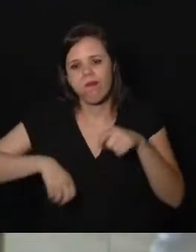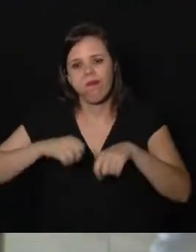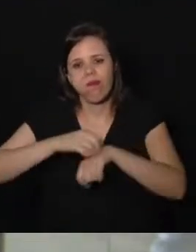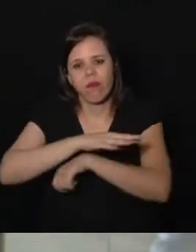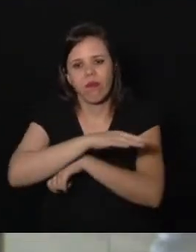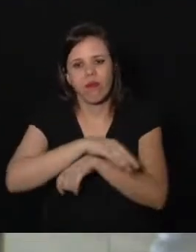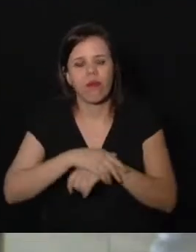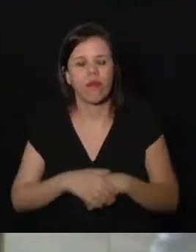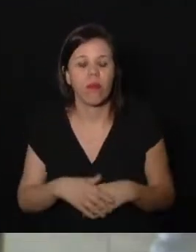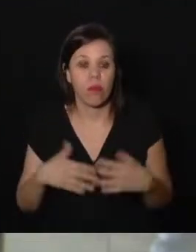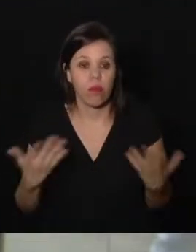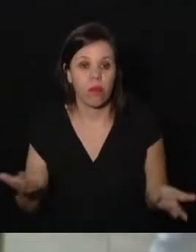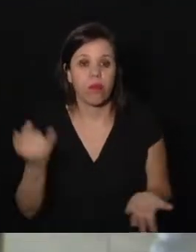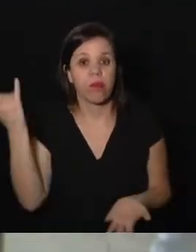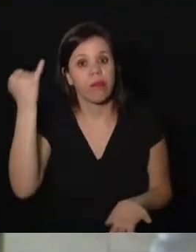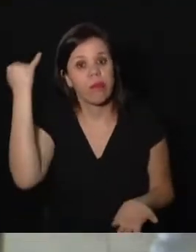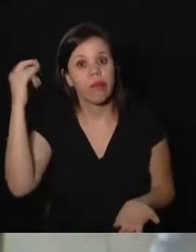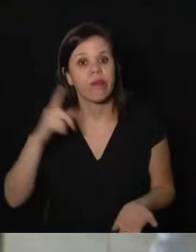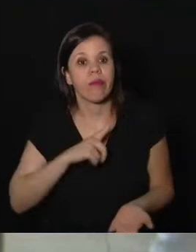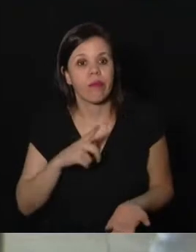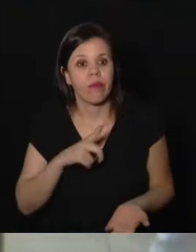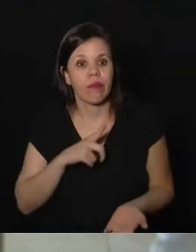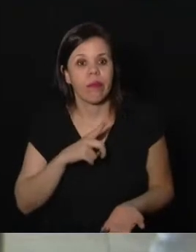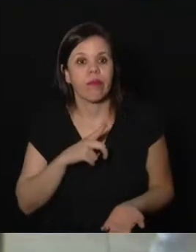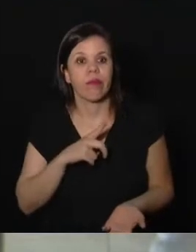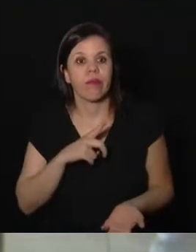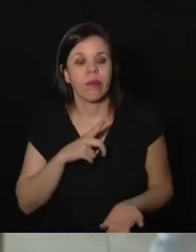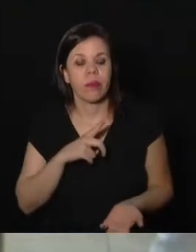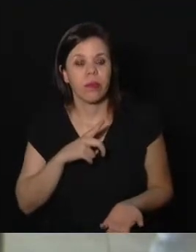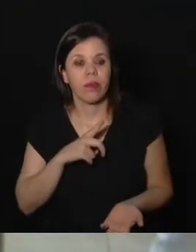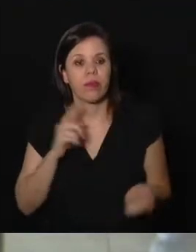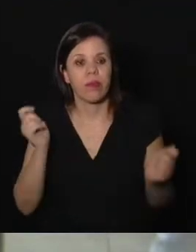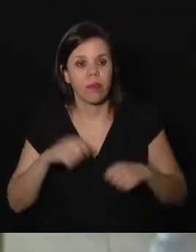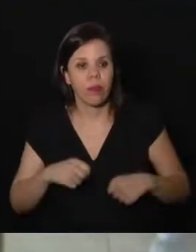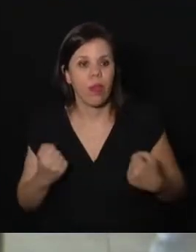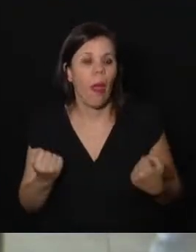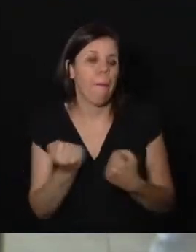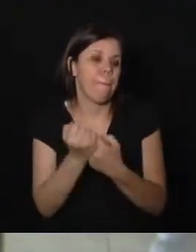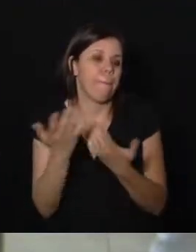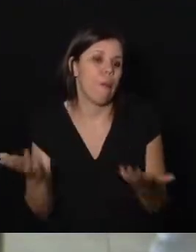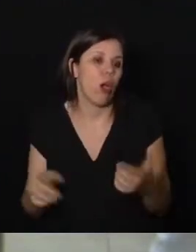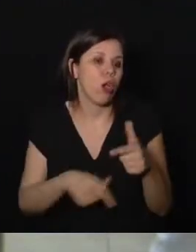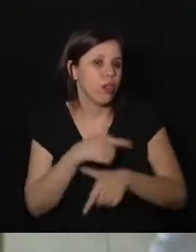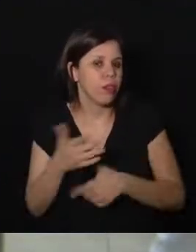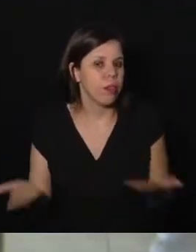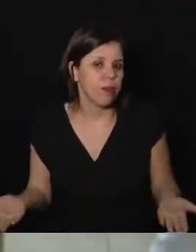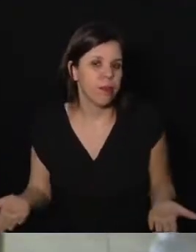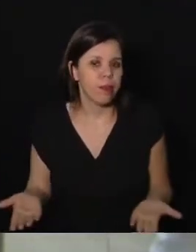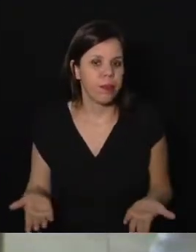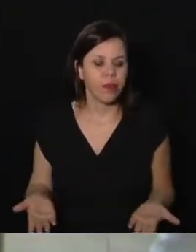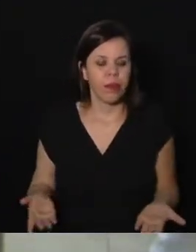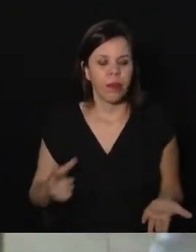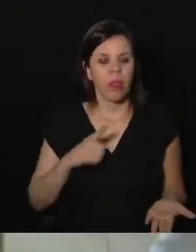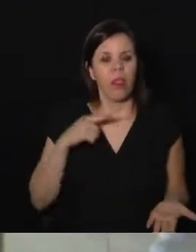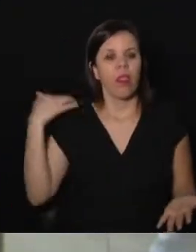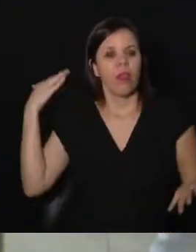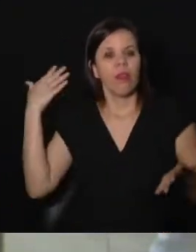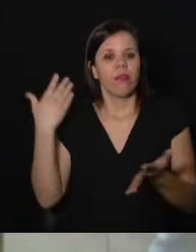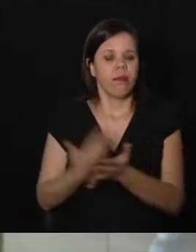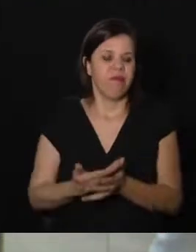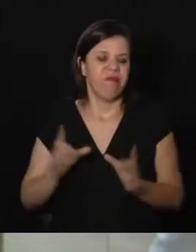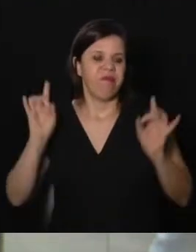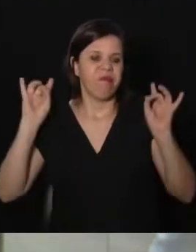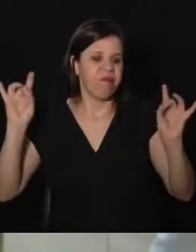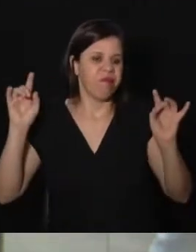transmissíveis. Então é muito importante que haja condição para que esse trabalho, que tem uma história muito rica